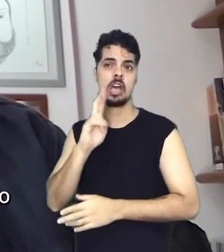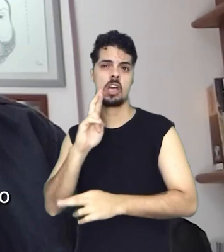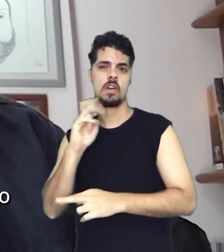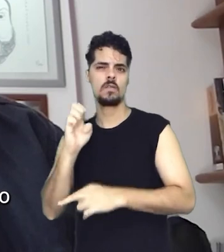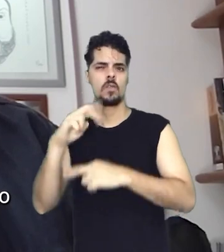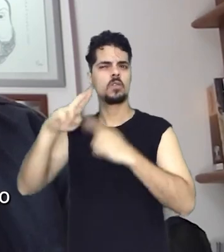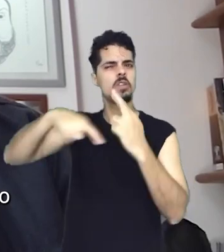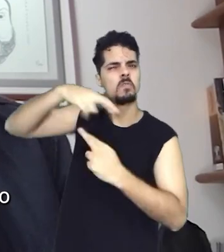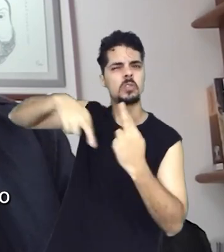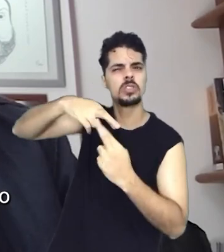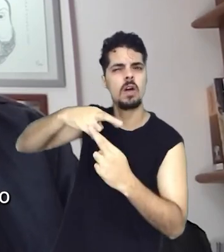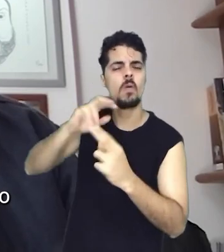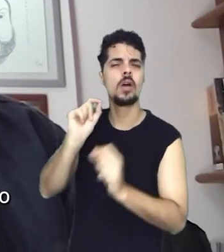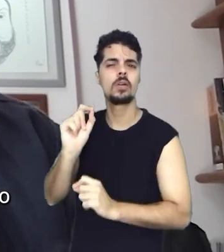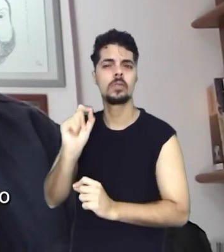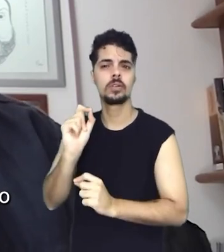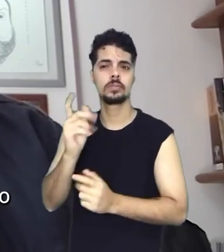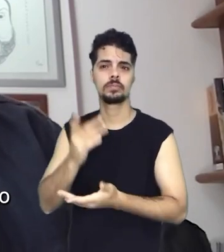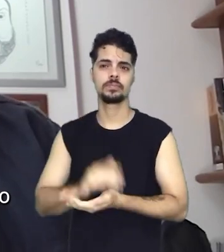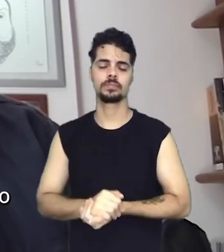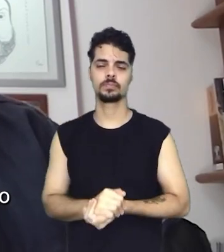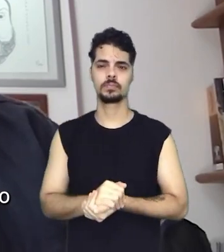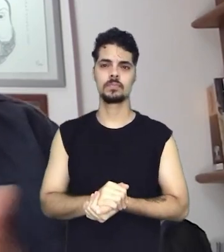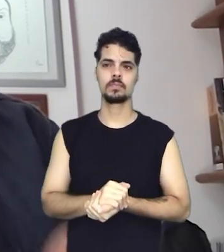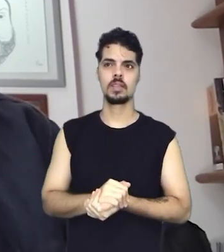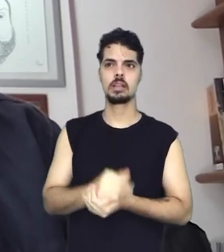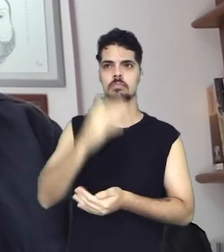haitiana esteve diretamente ligado a